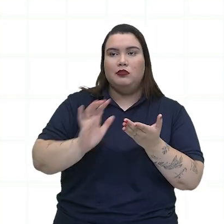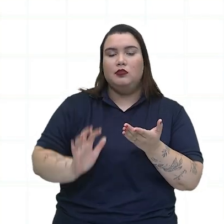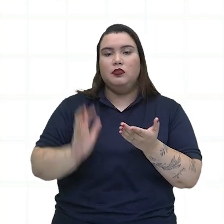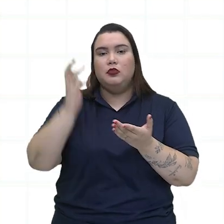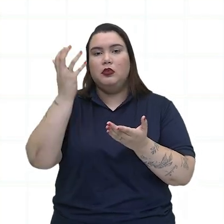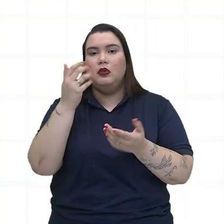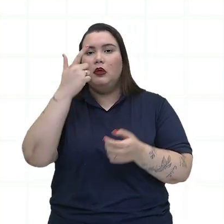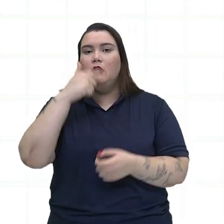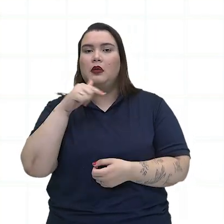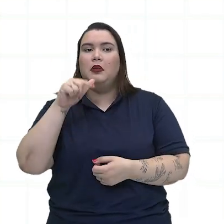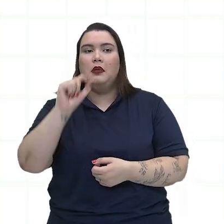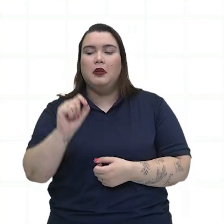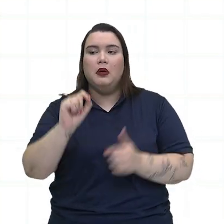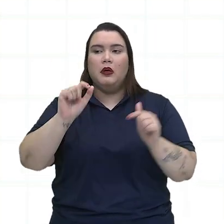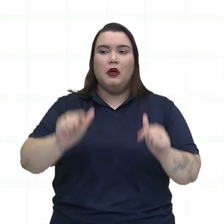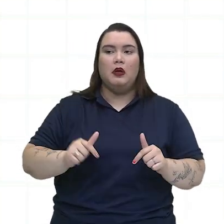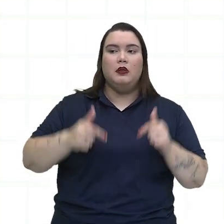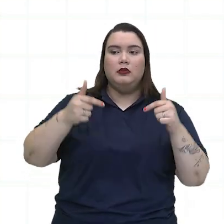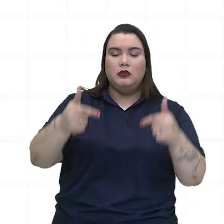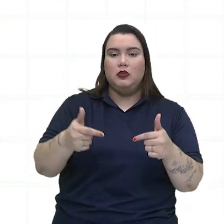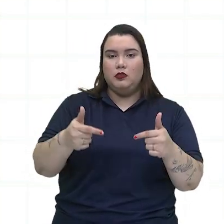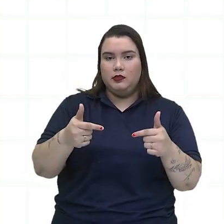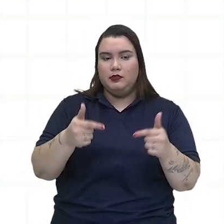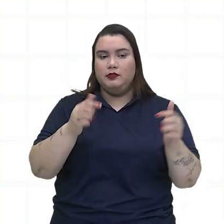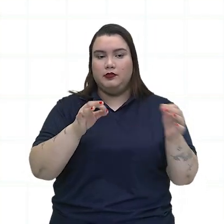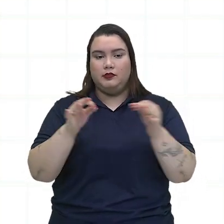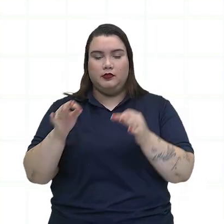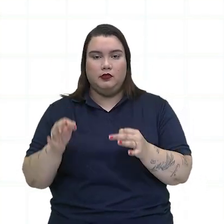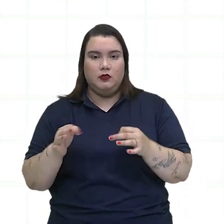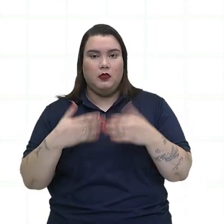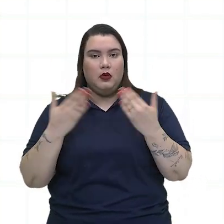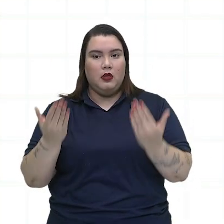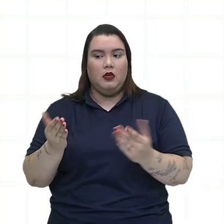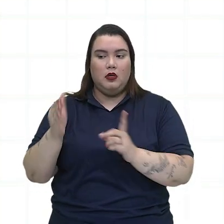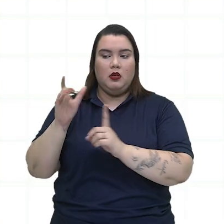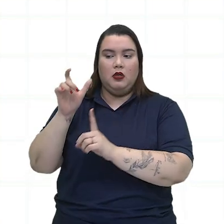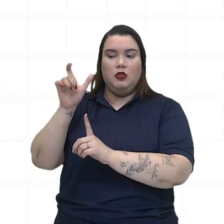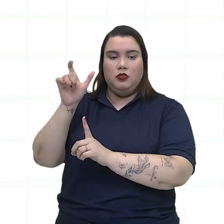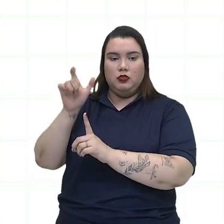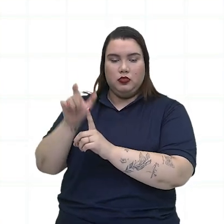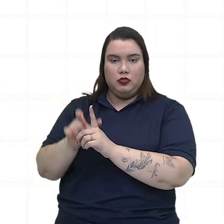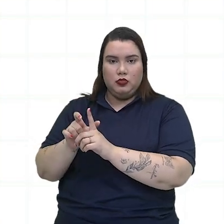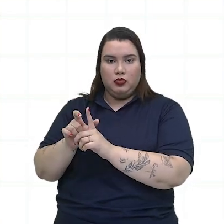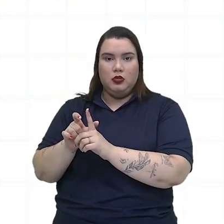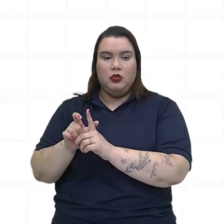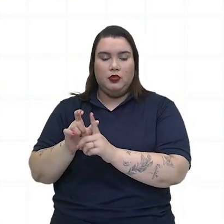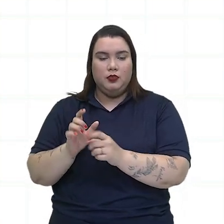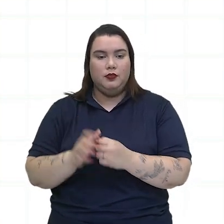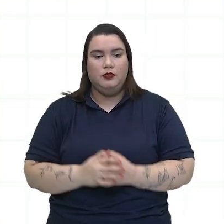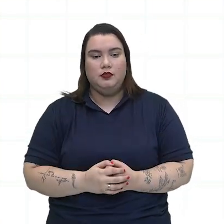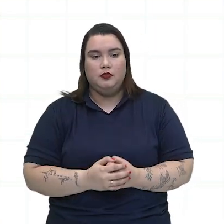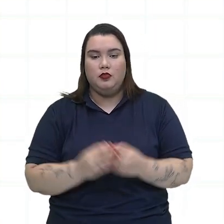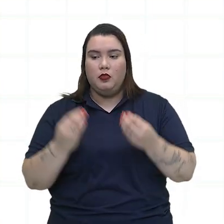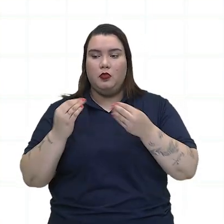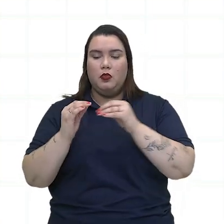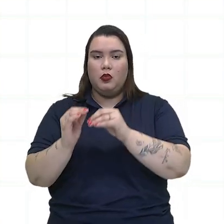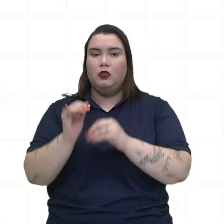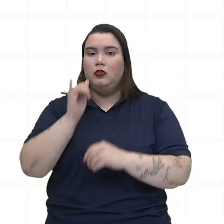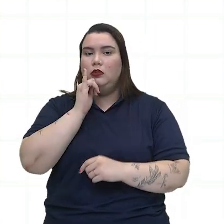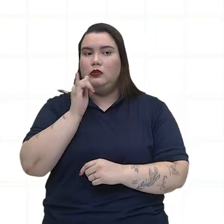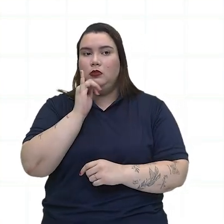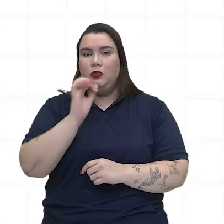hábito? Quem é que faz, né? Que pratica essa ação? Então, primeiro eu tenho o subject e aqui nós colocamos um